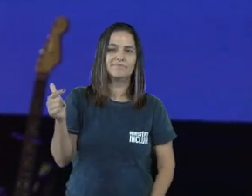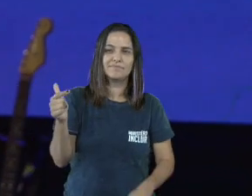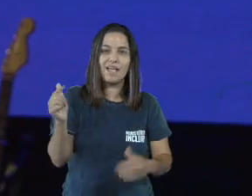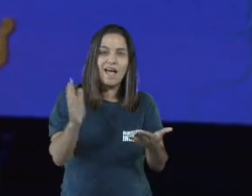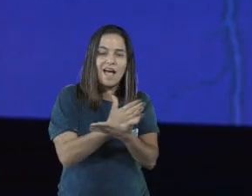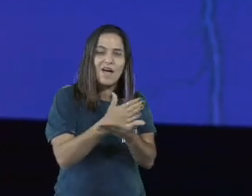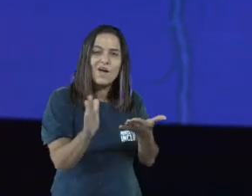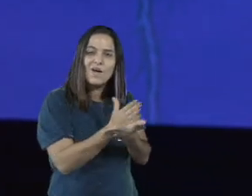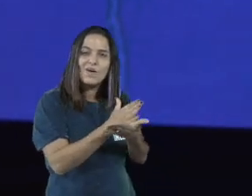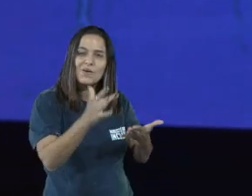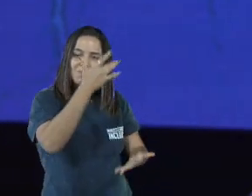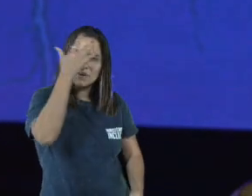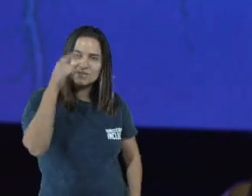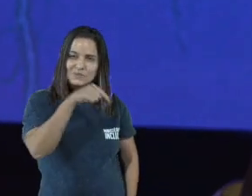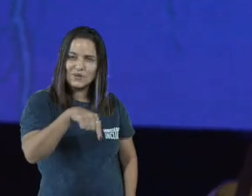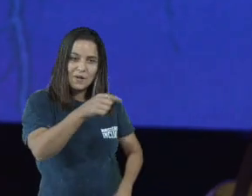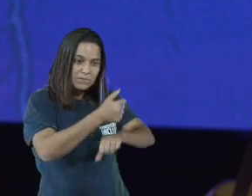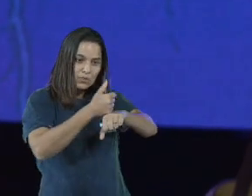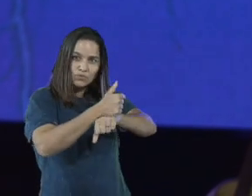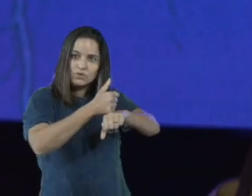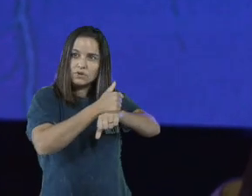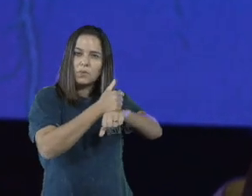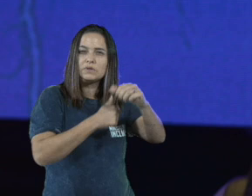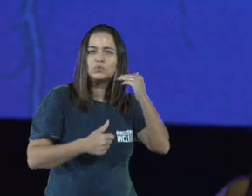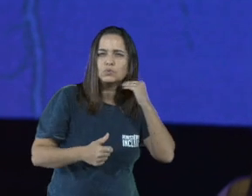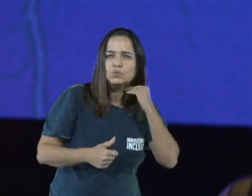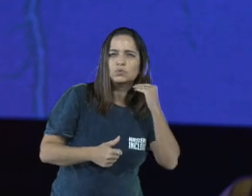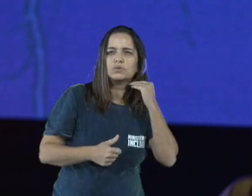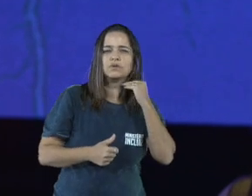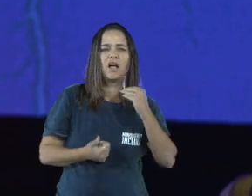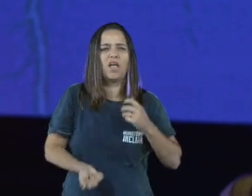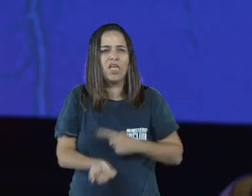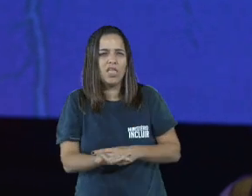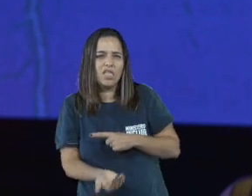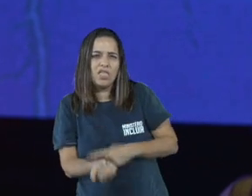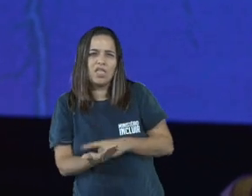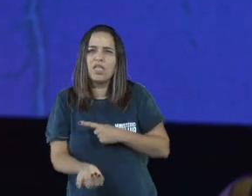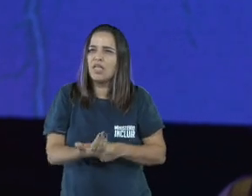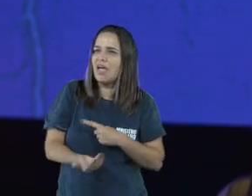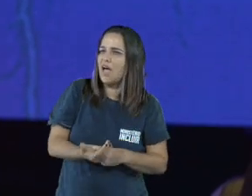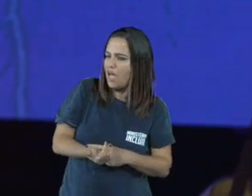juiz de grandes cortes se vende e Nação sabe disso